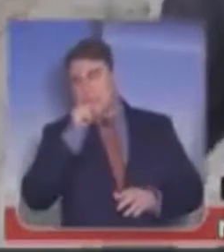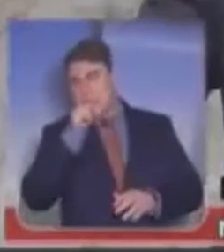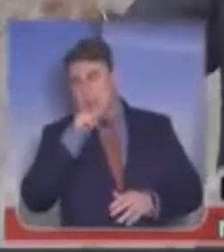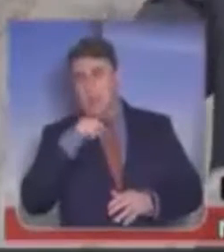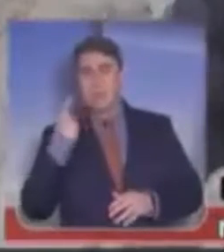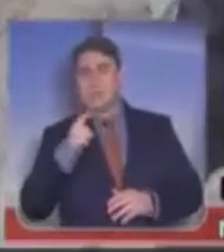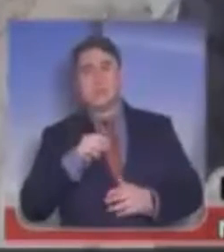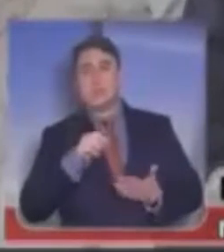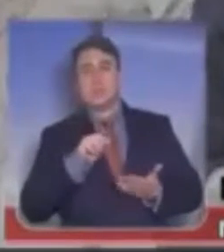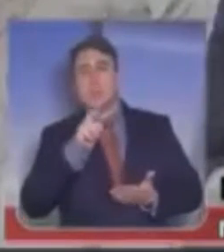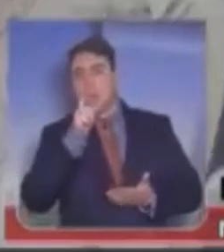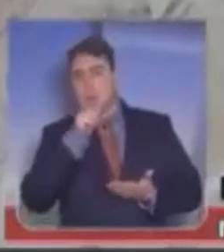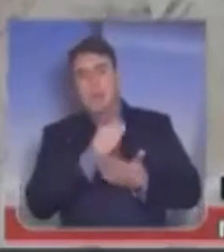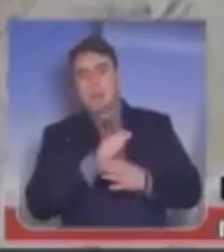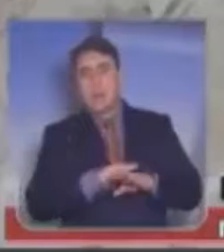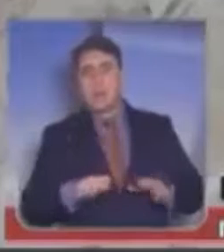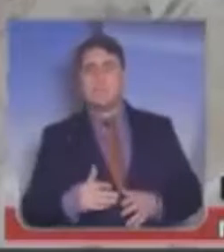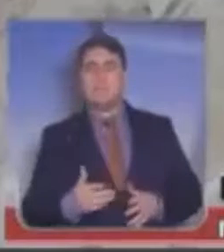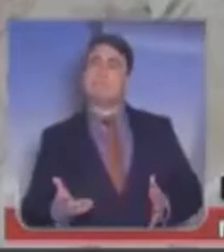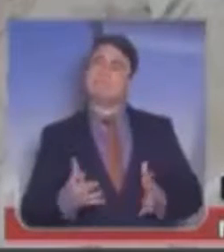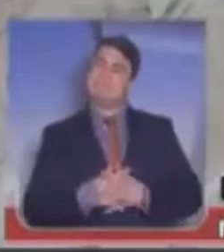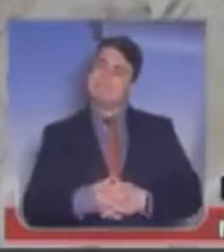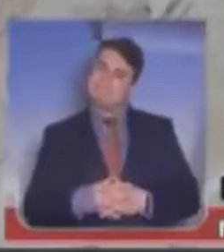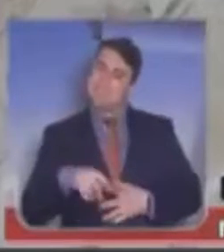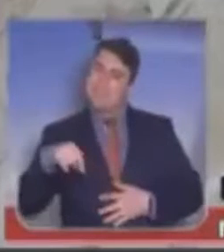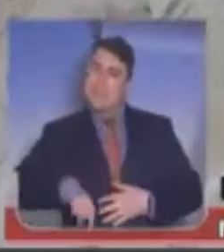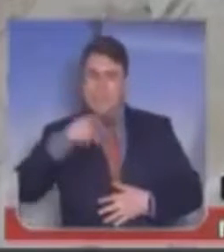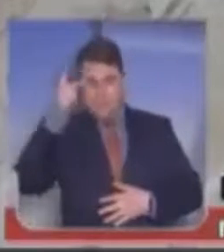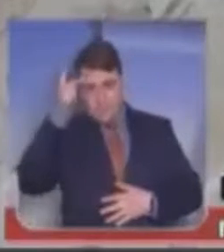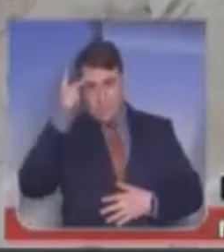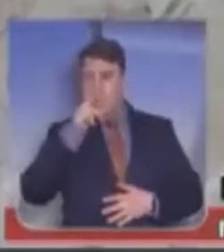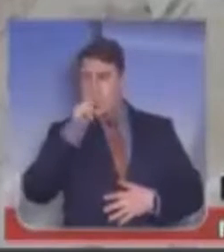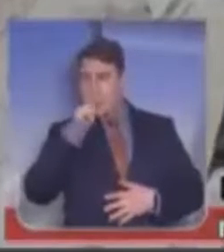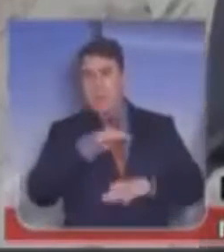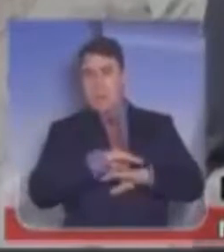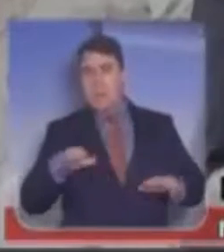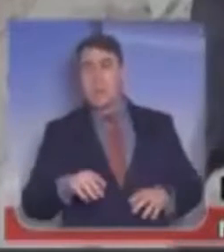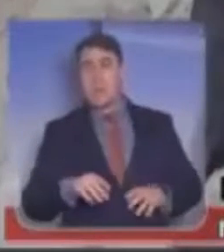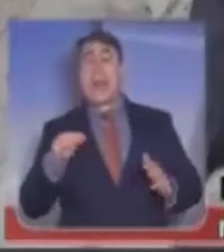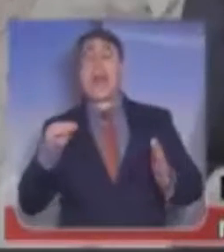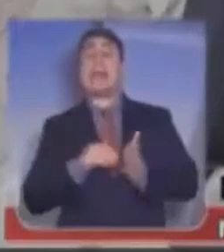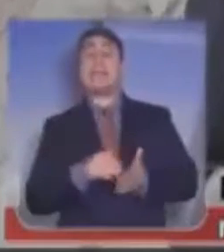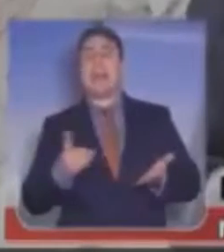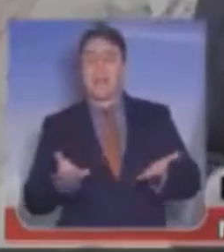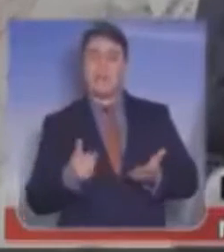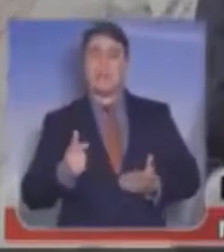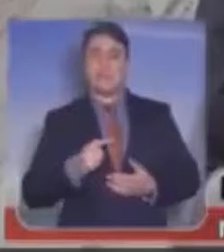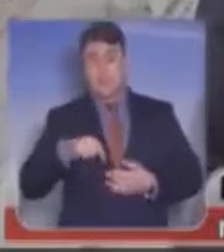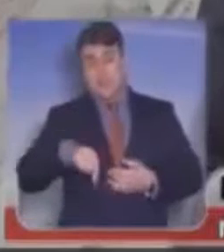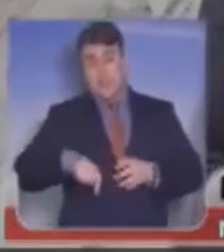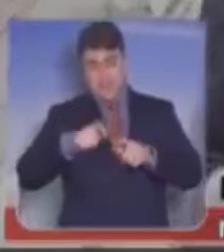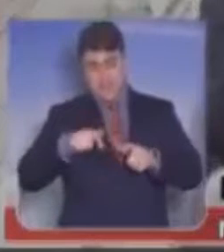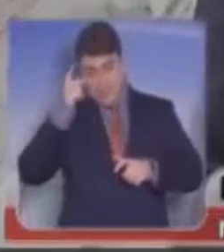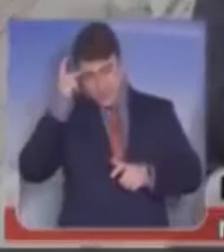e nós ficamos sem água ficamos sem água aqui em são paulo sehab zambon e até agora em bairros aqui em